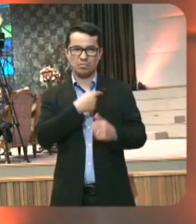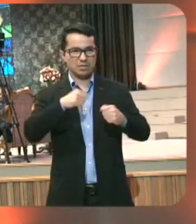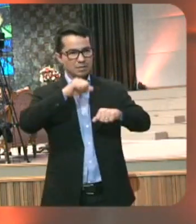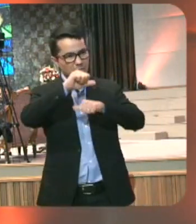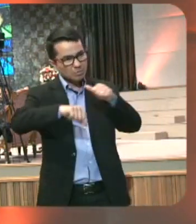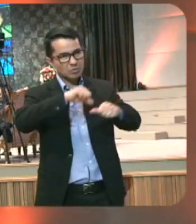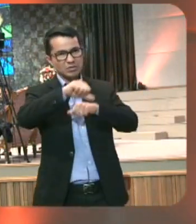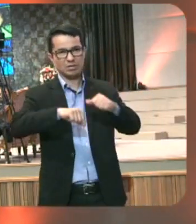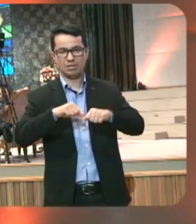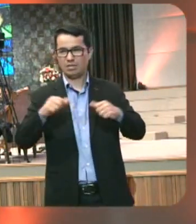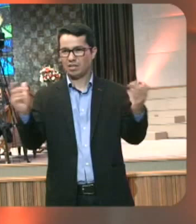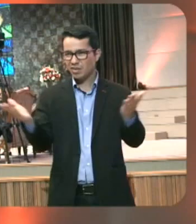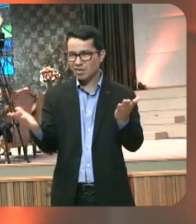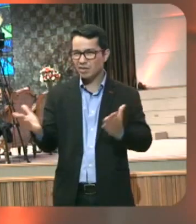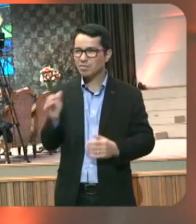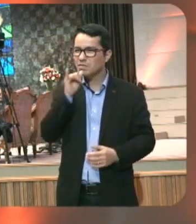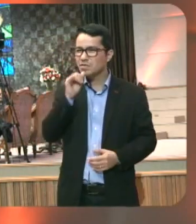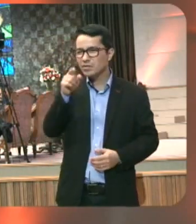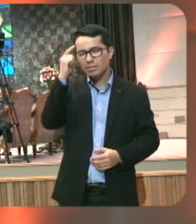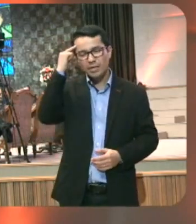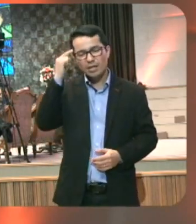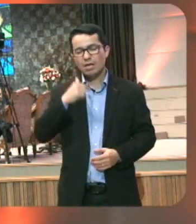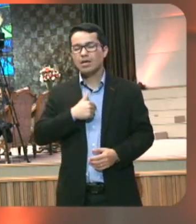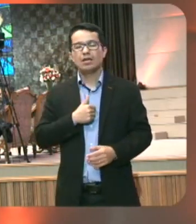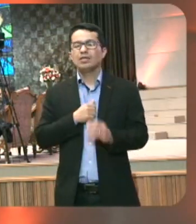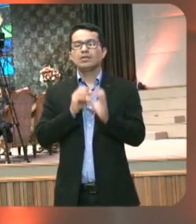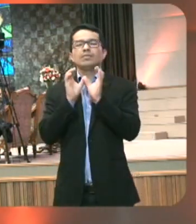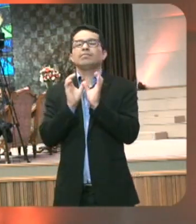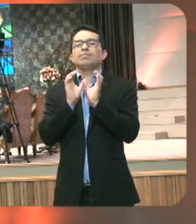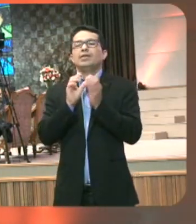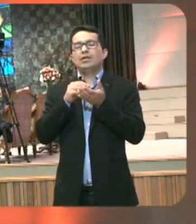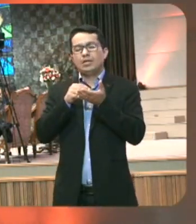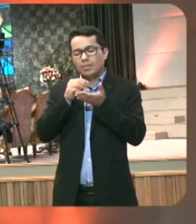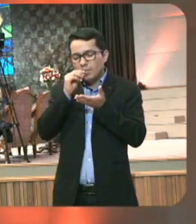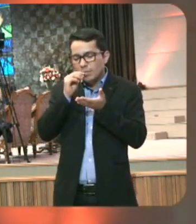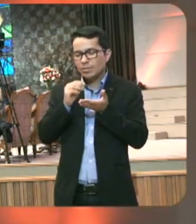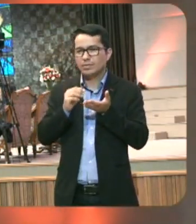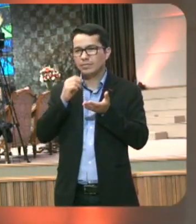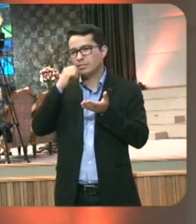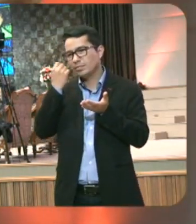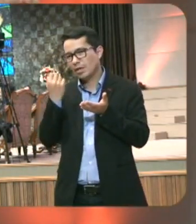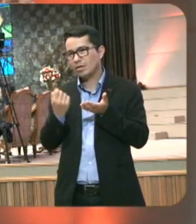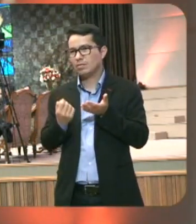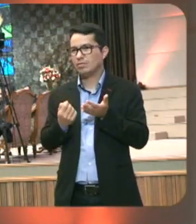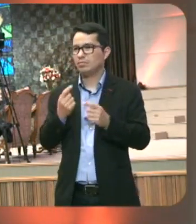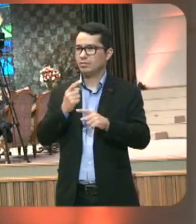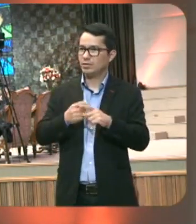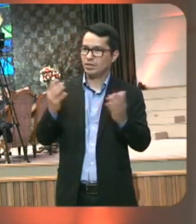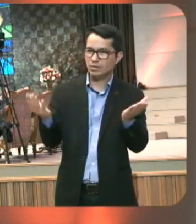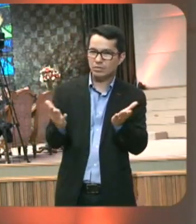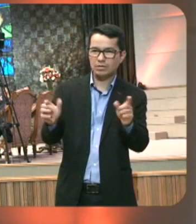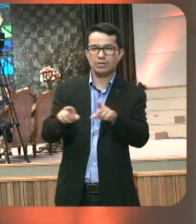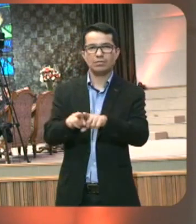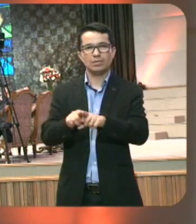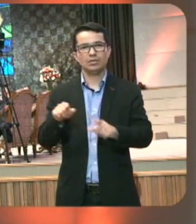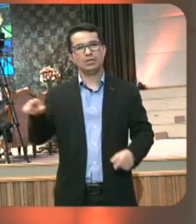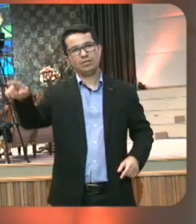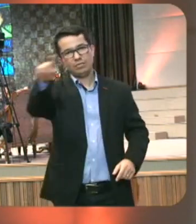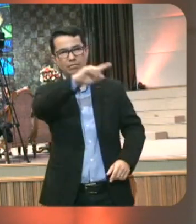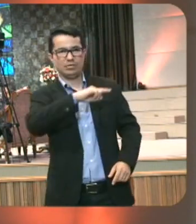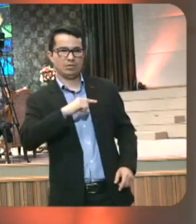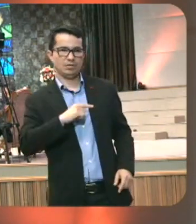que você vai comer que vai te dar esse milagre. E nem vai ser o cálice de vinho que vai te dar esse